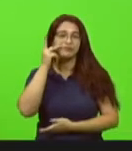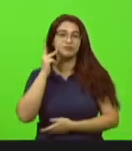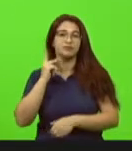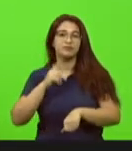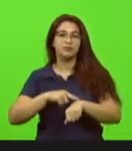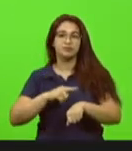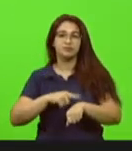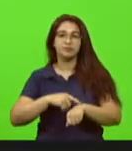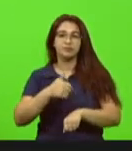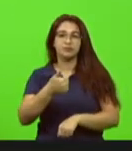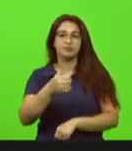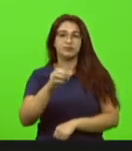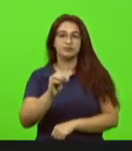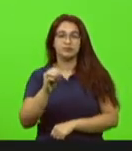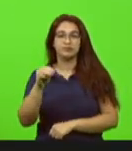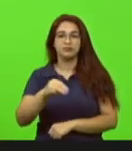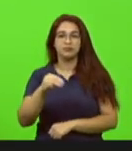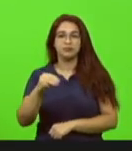minutos.